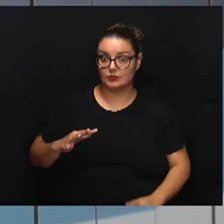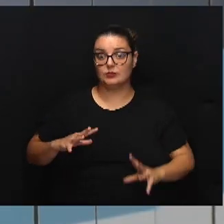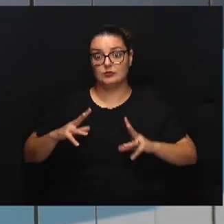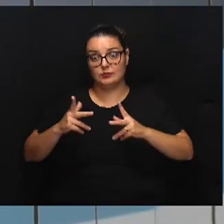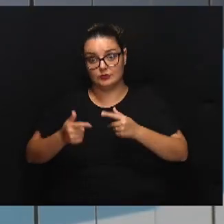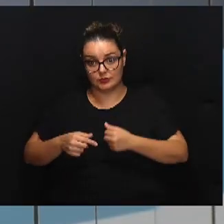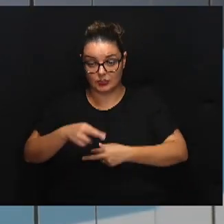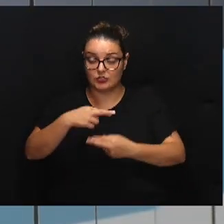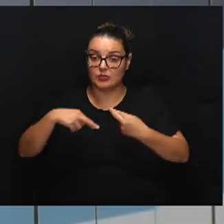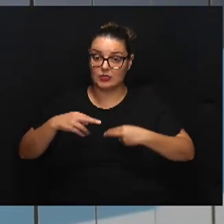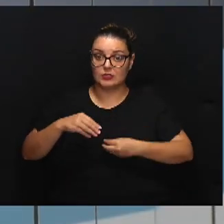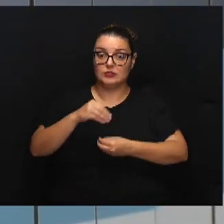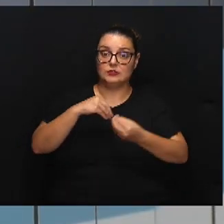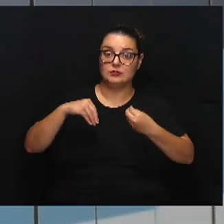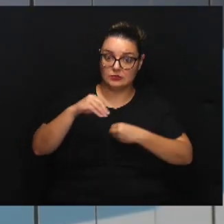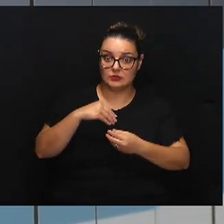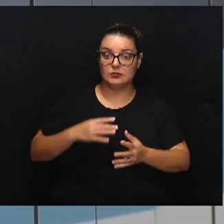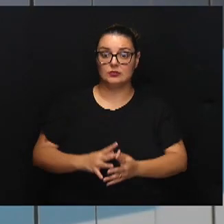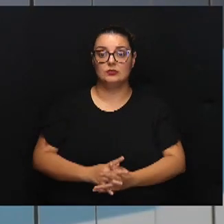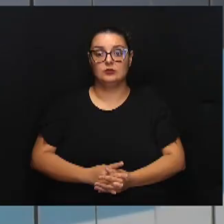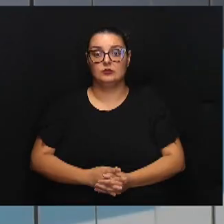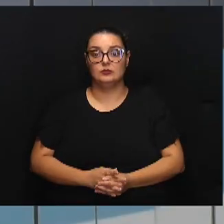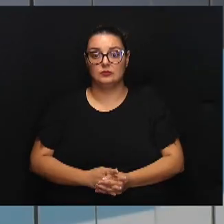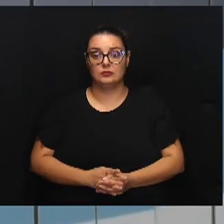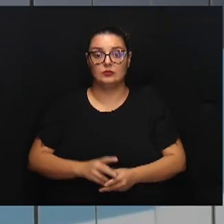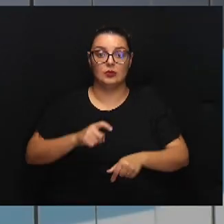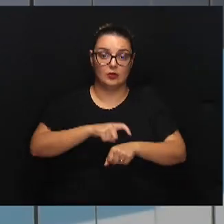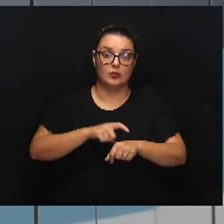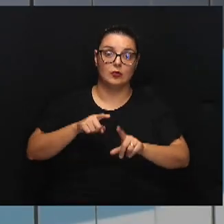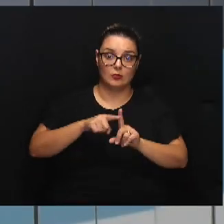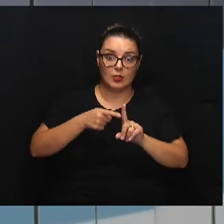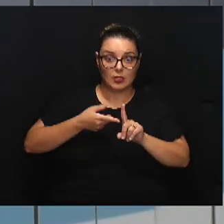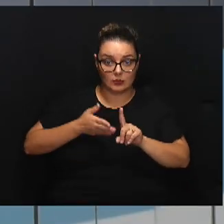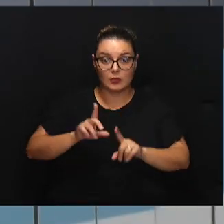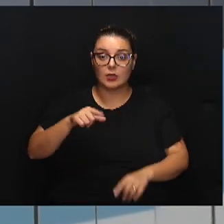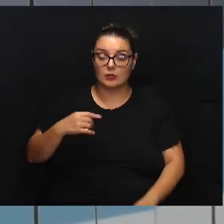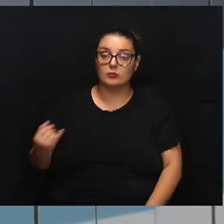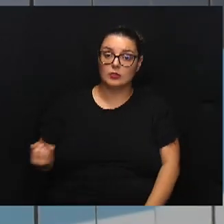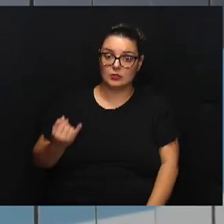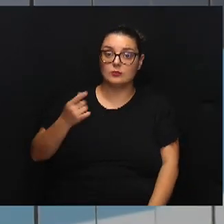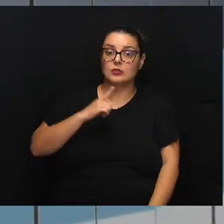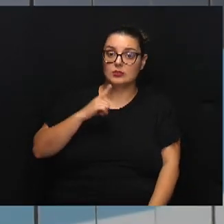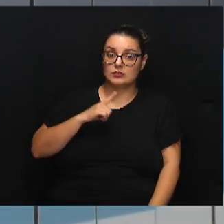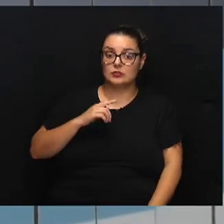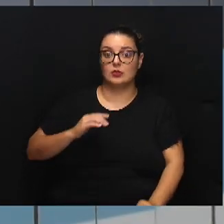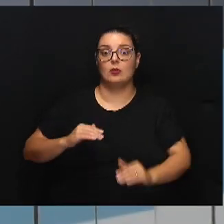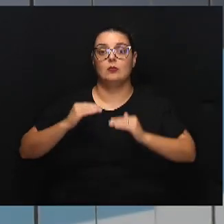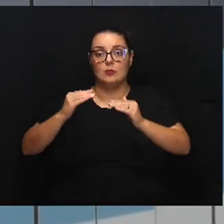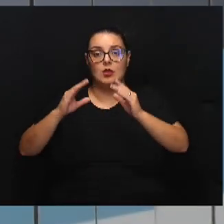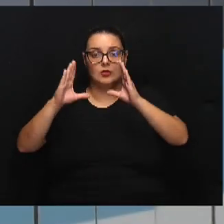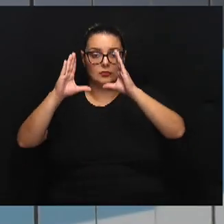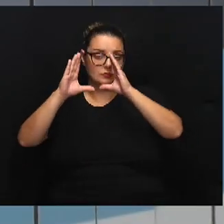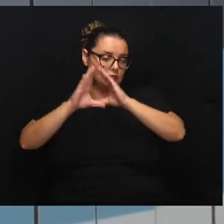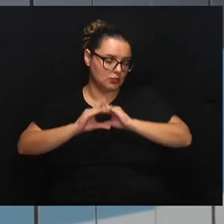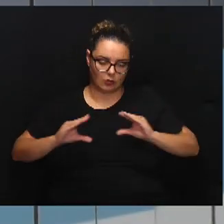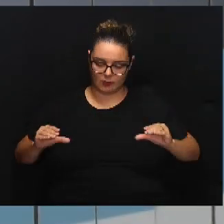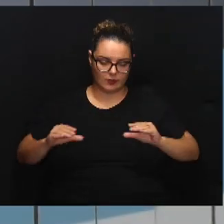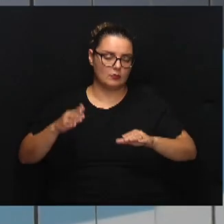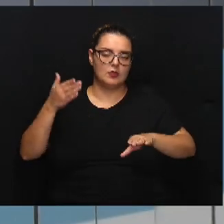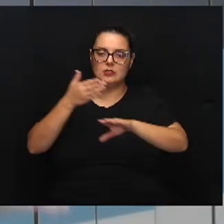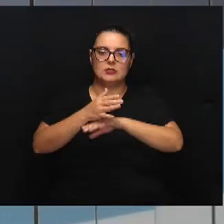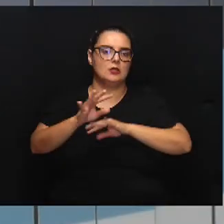questões que podem envolver o momento do parto, é importante que ela tenha o máximo de conforto e acesso às